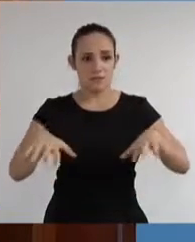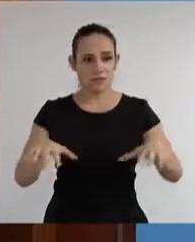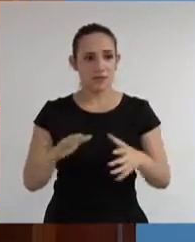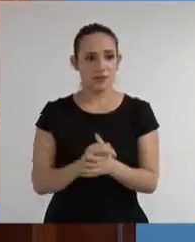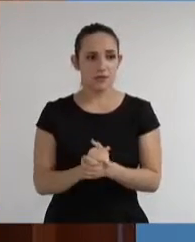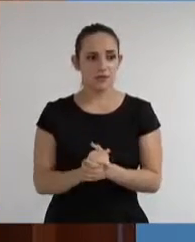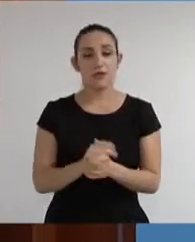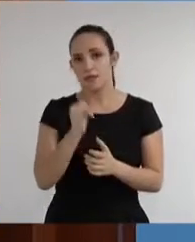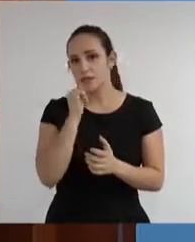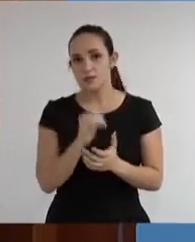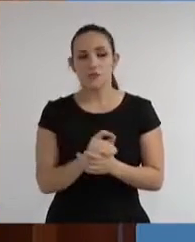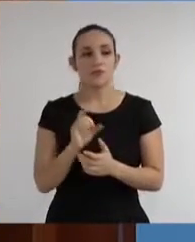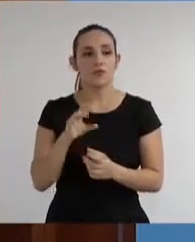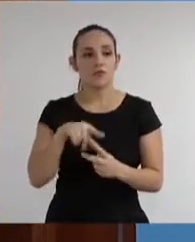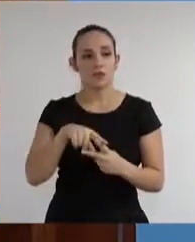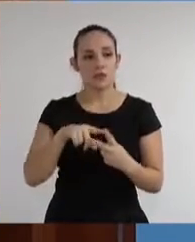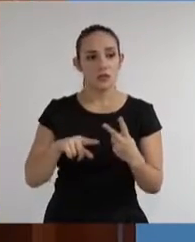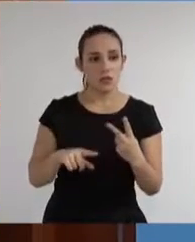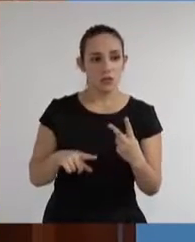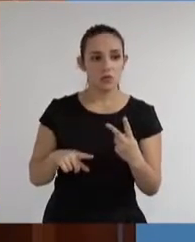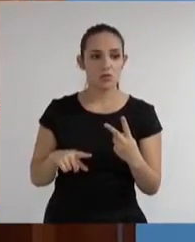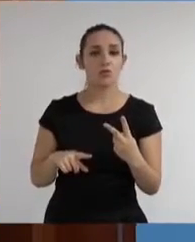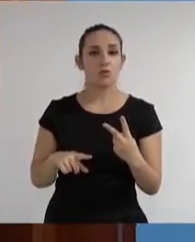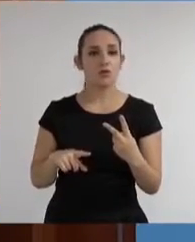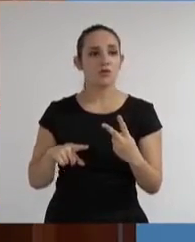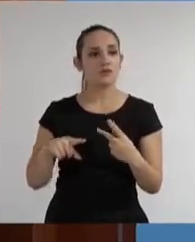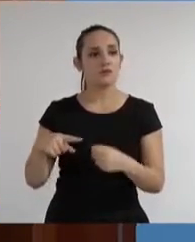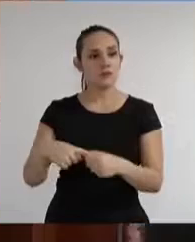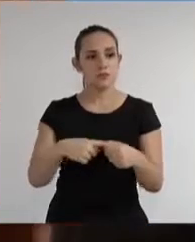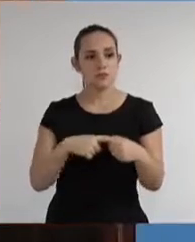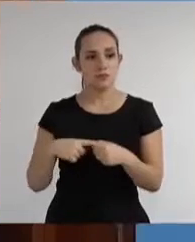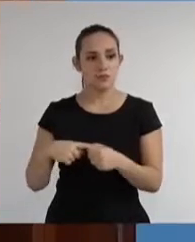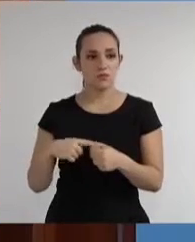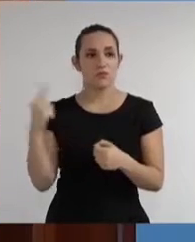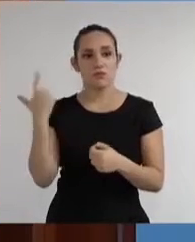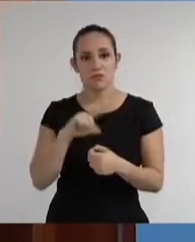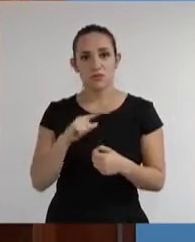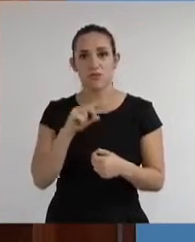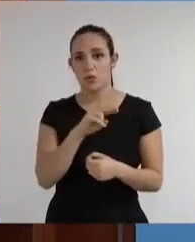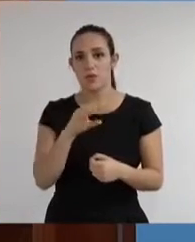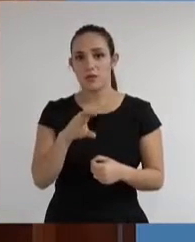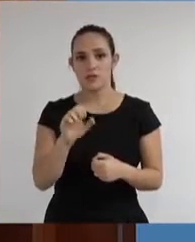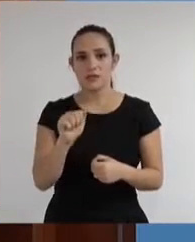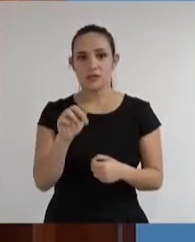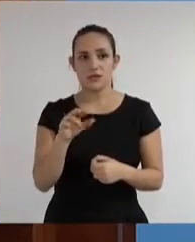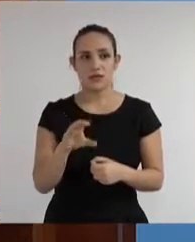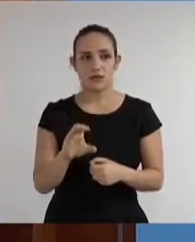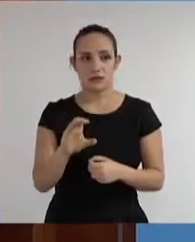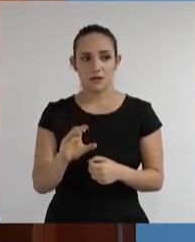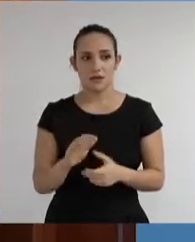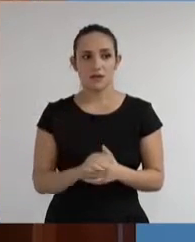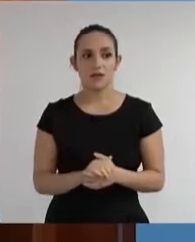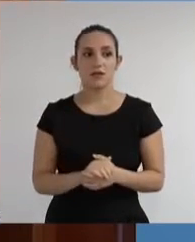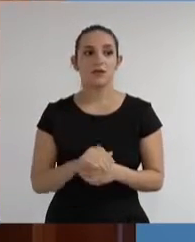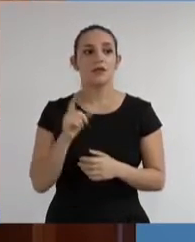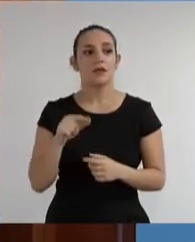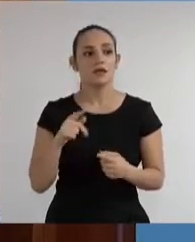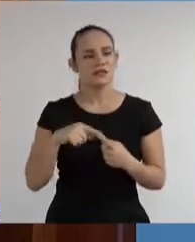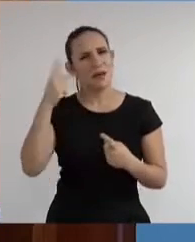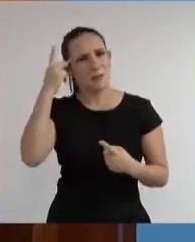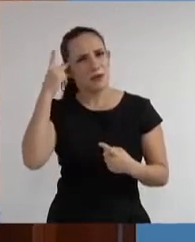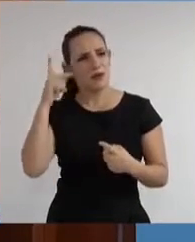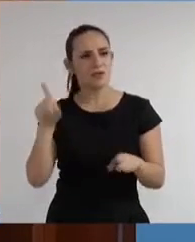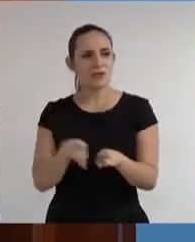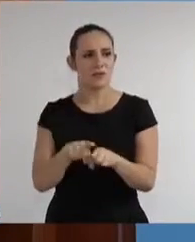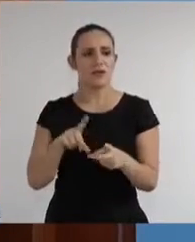dos 5.700 municípios do país, só tem 2 que fizeram, que é São Paulo, que já está revendo, e, salvo engano,